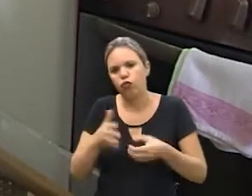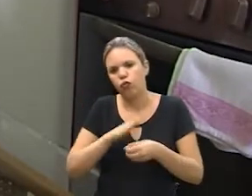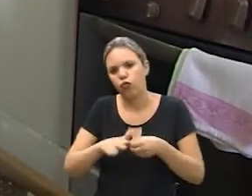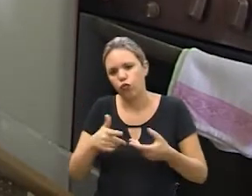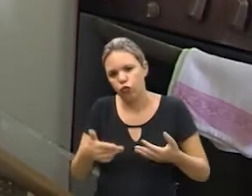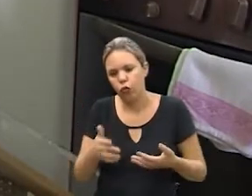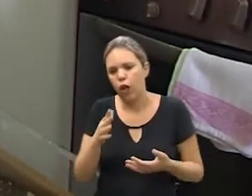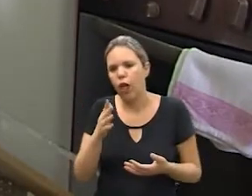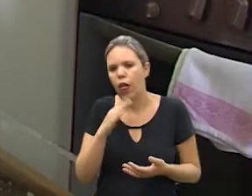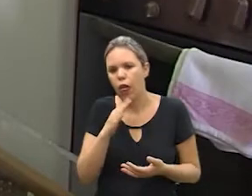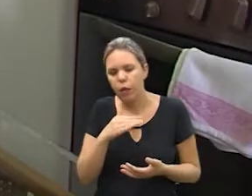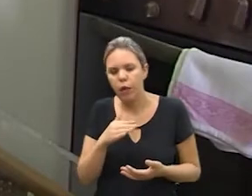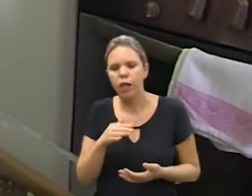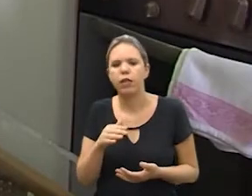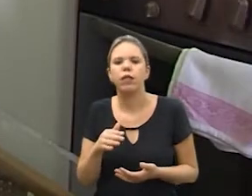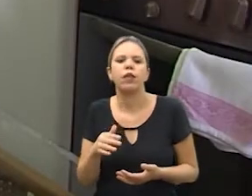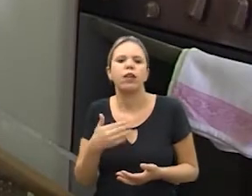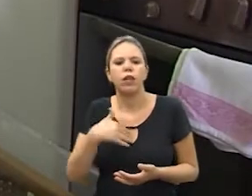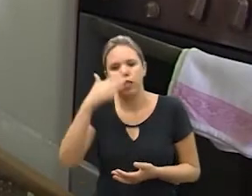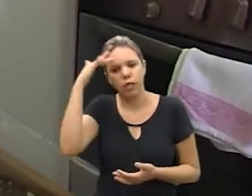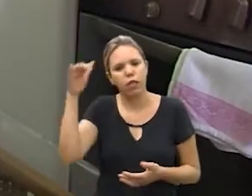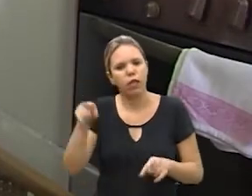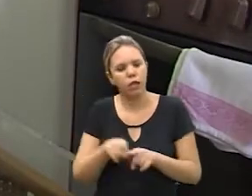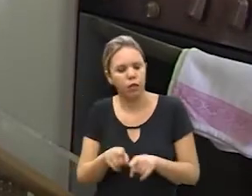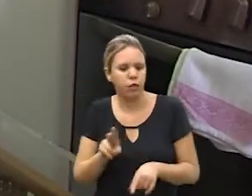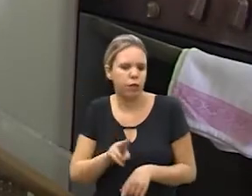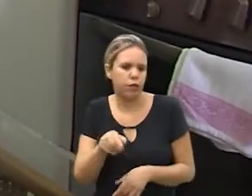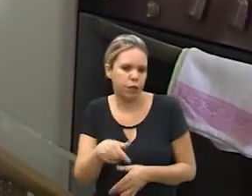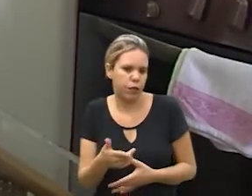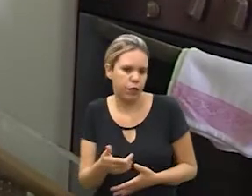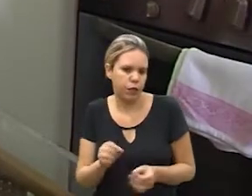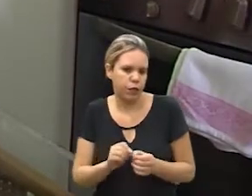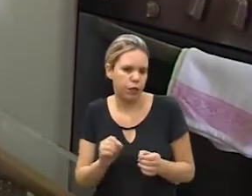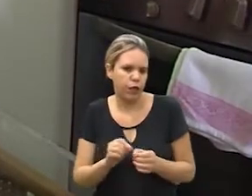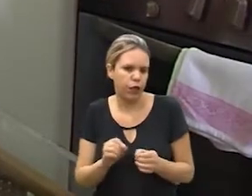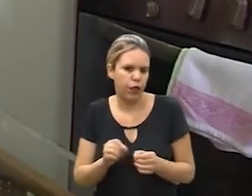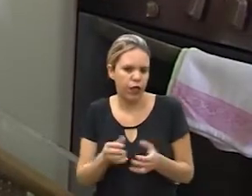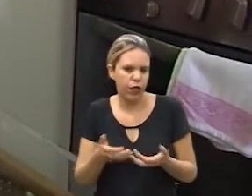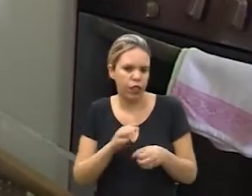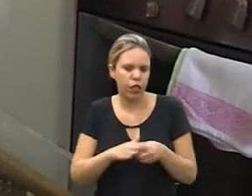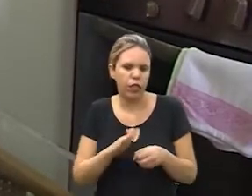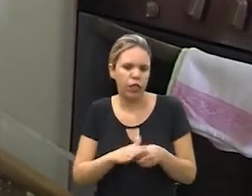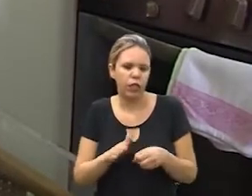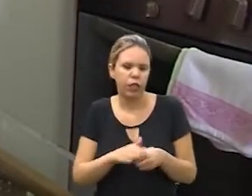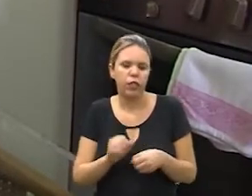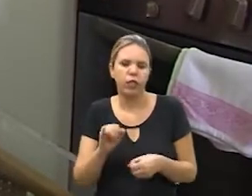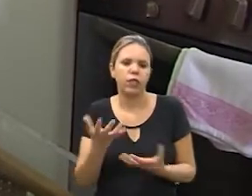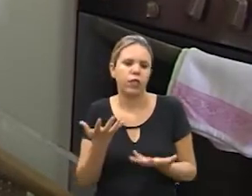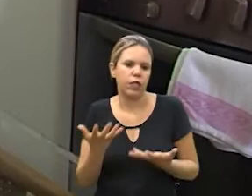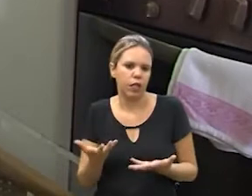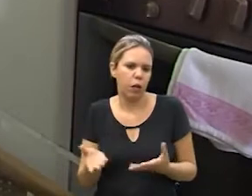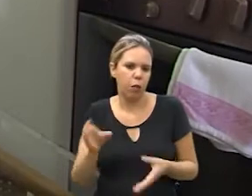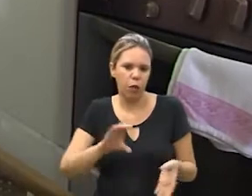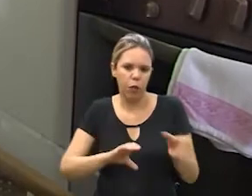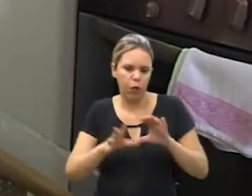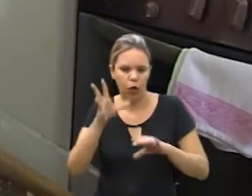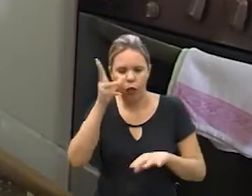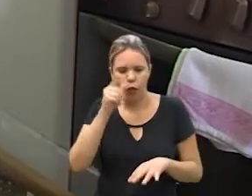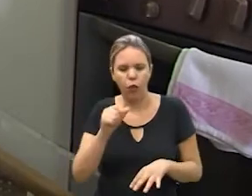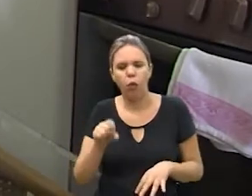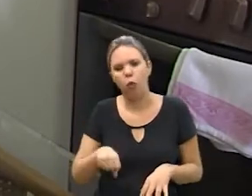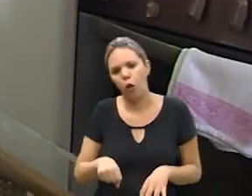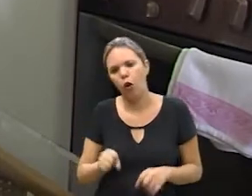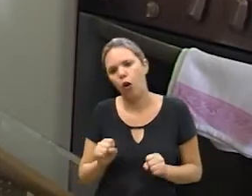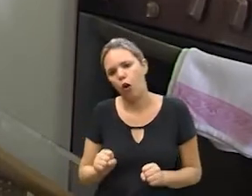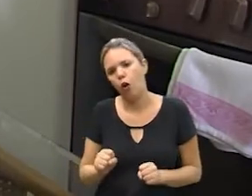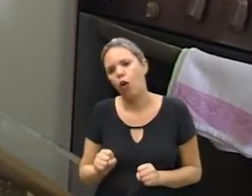coloca uma pimenta síria, alguma coisa, vai ficar bem. Então aqui a gente vai fazer de legumes, mas se eu quisesse colocar um frango ou um... Frango,